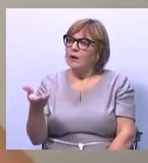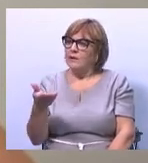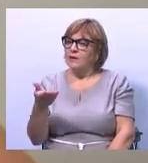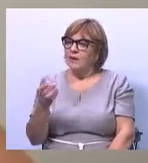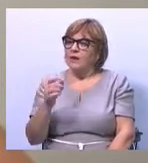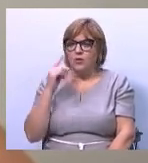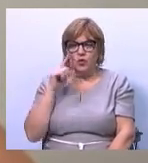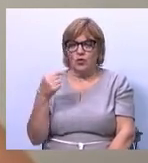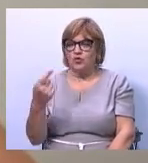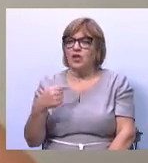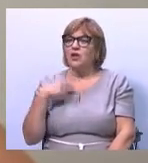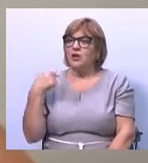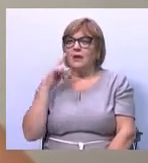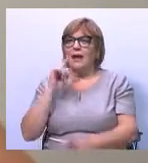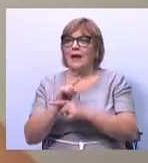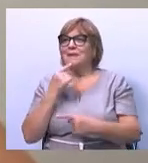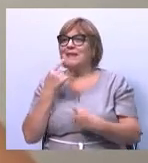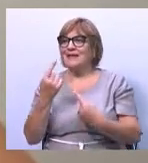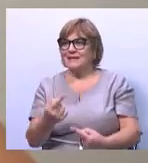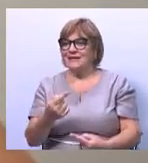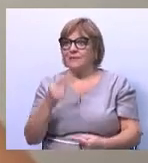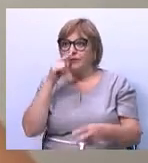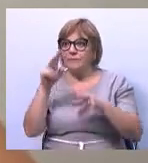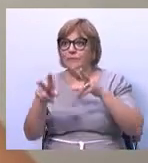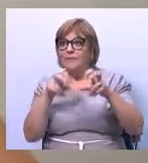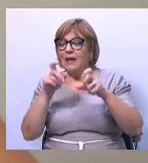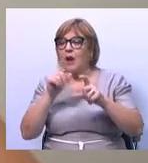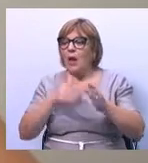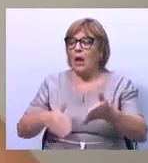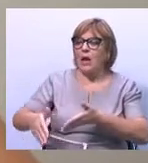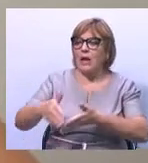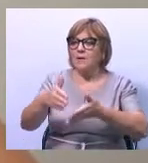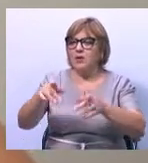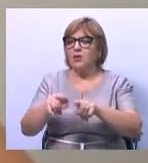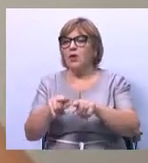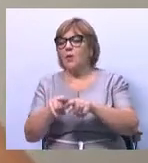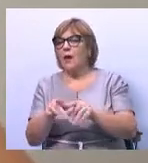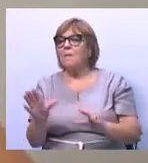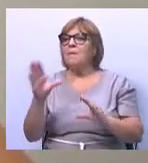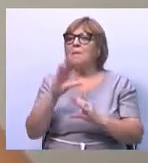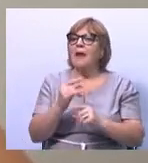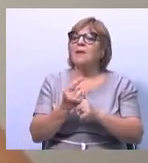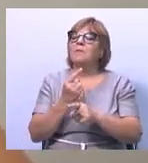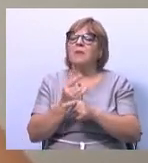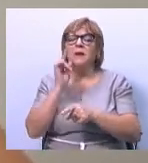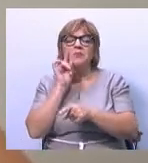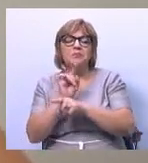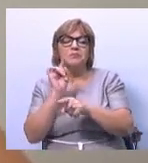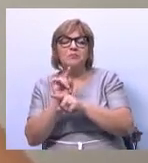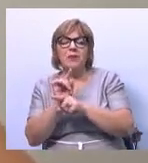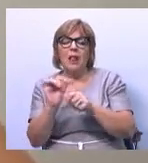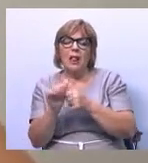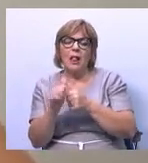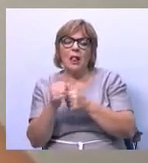aromaterapia diariamente. Eu tenho por hábito dizer que a aromaterapia é um caminho. Portanto, a adição de pequenas rotinas, pequenas